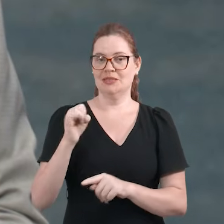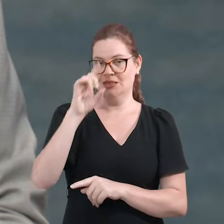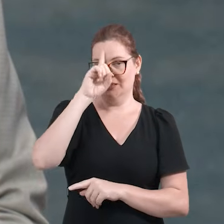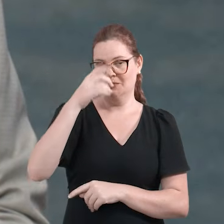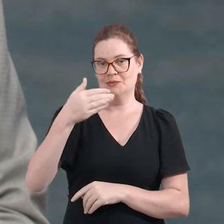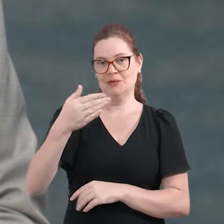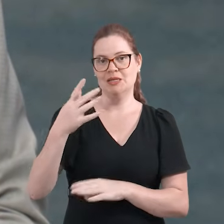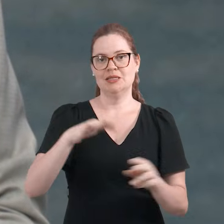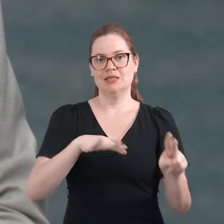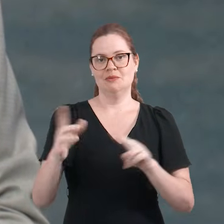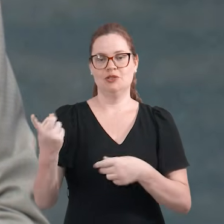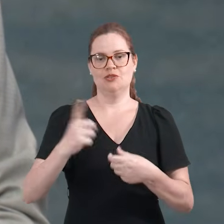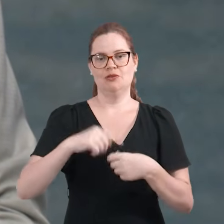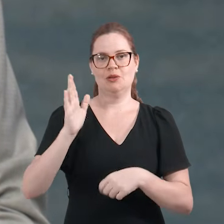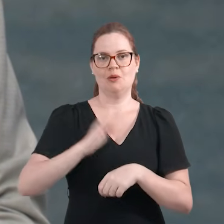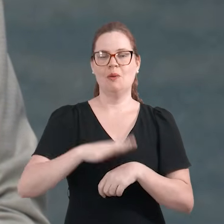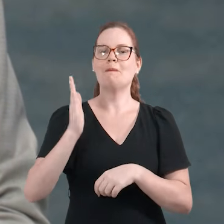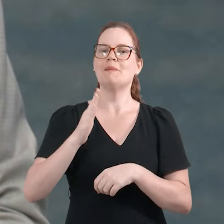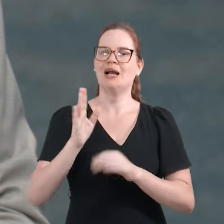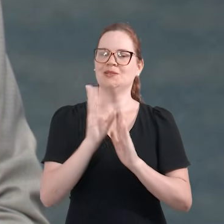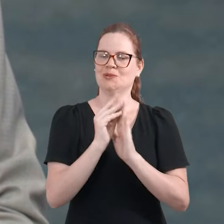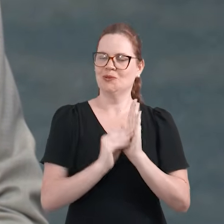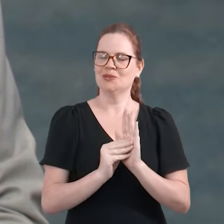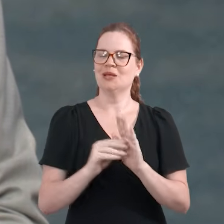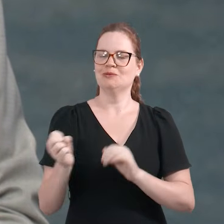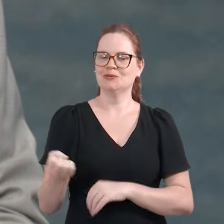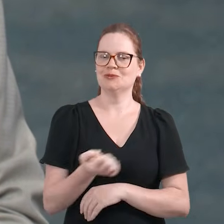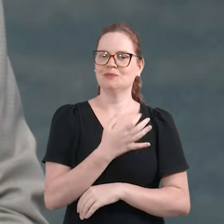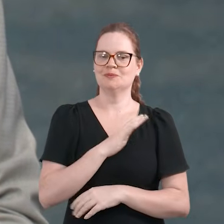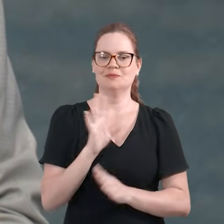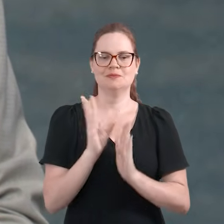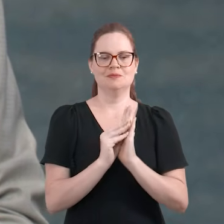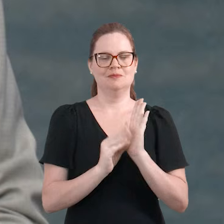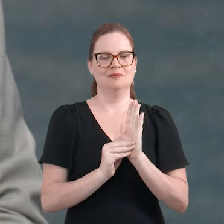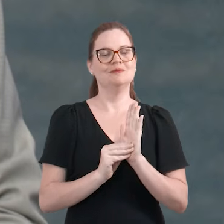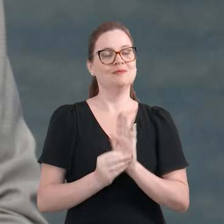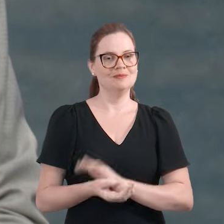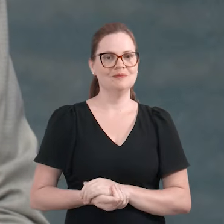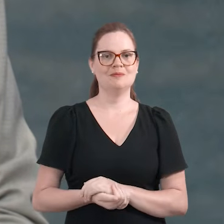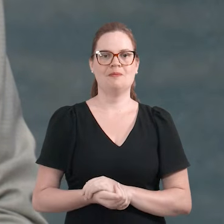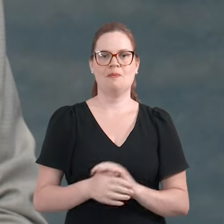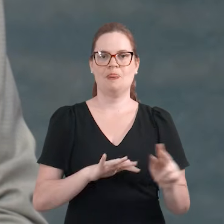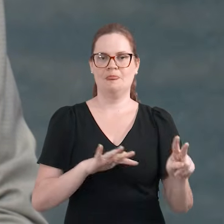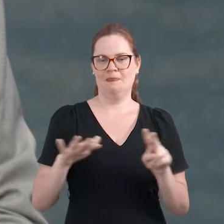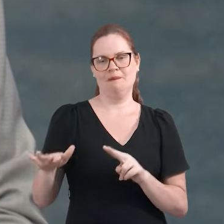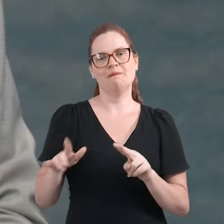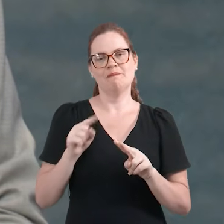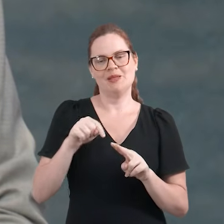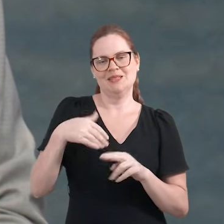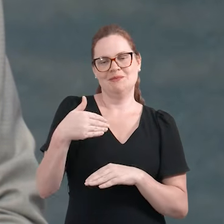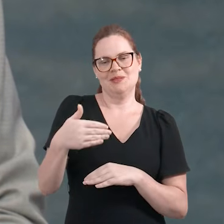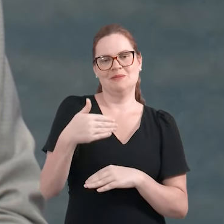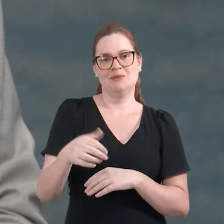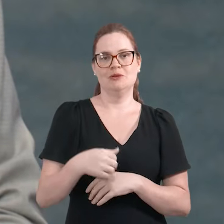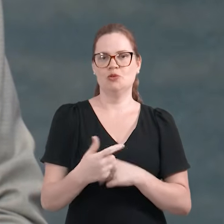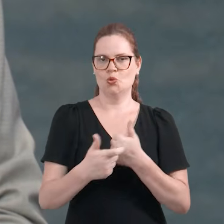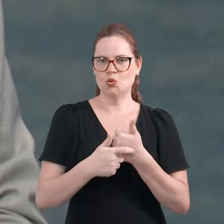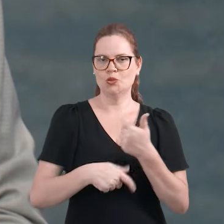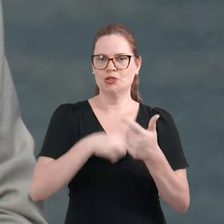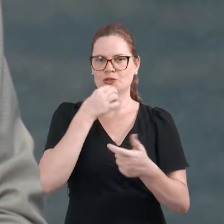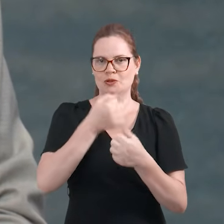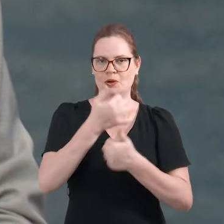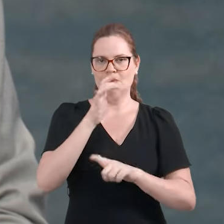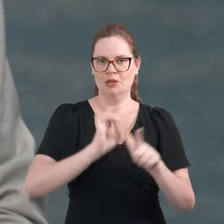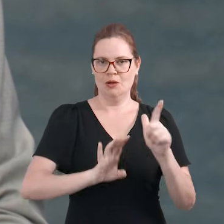Deus quiser, semana que vem a gente volta com mais um conteúdo inédito no programa Os Dias da Minha Mocidade. Curta,